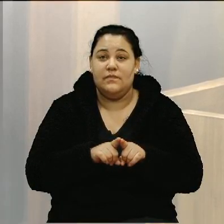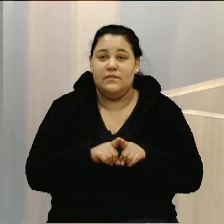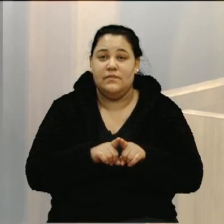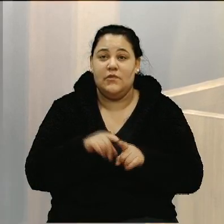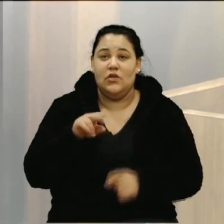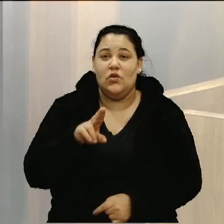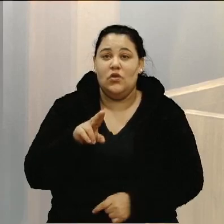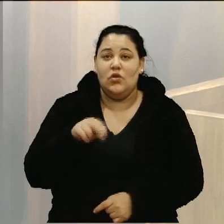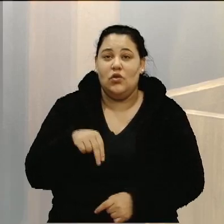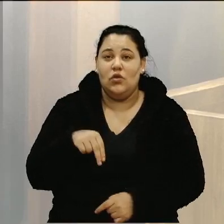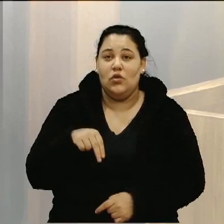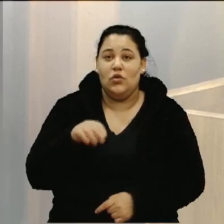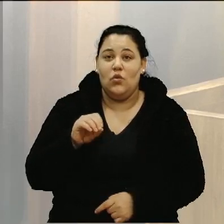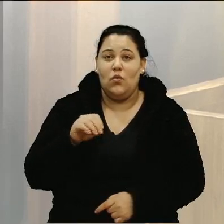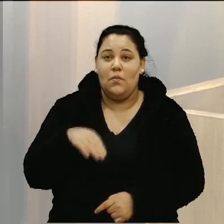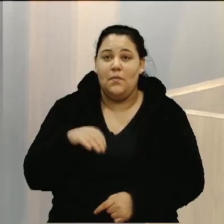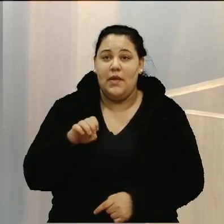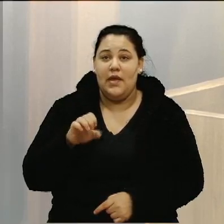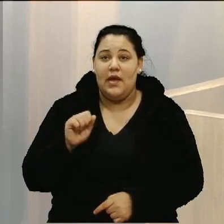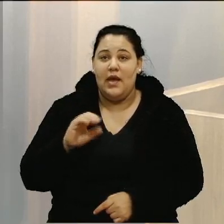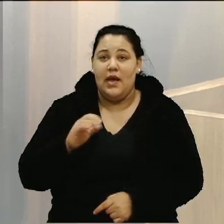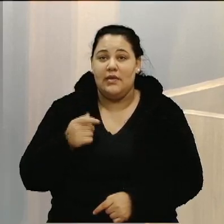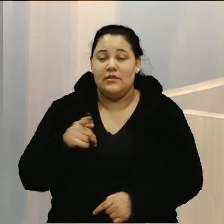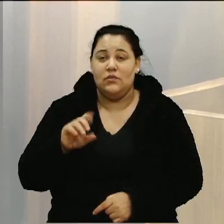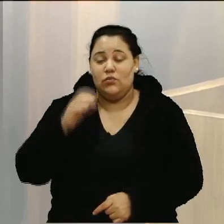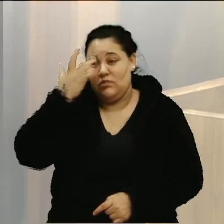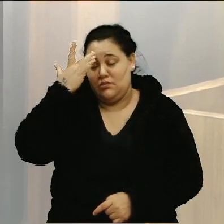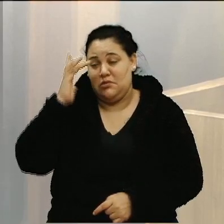eu não sei se dá para chamar de pessoa ou ser, ou